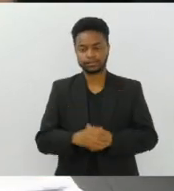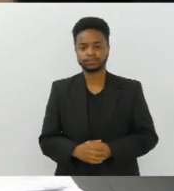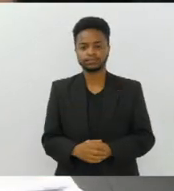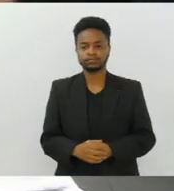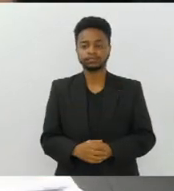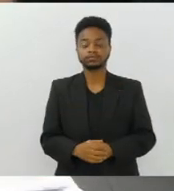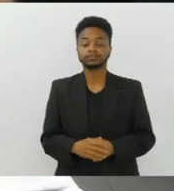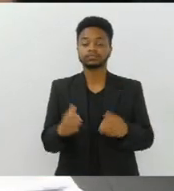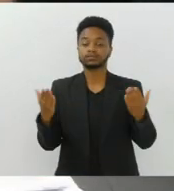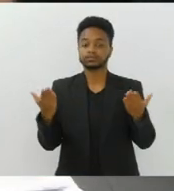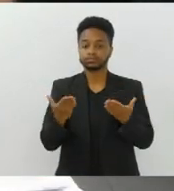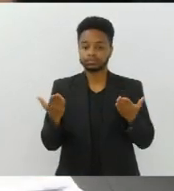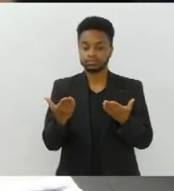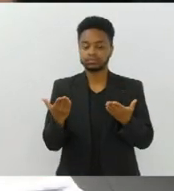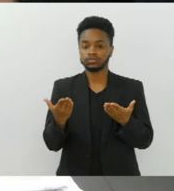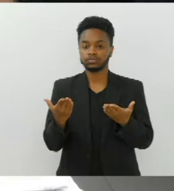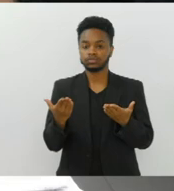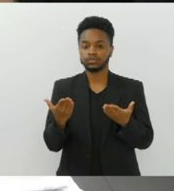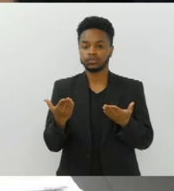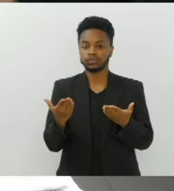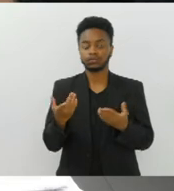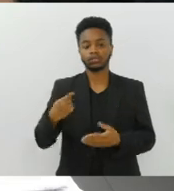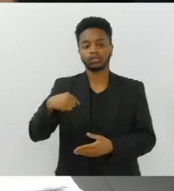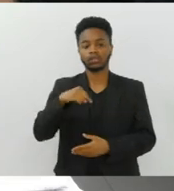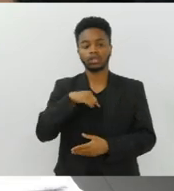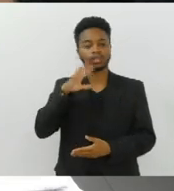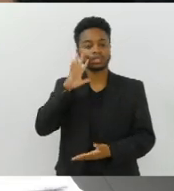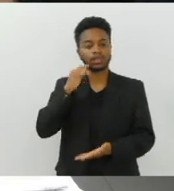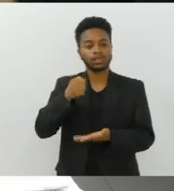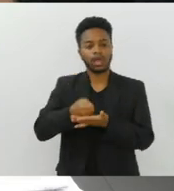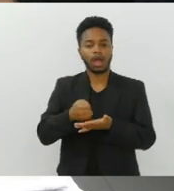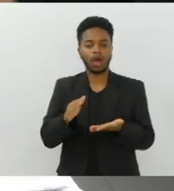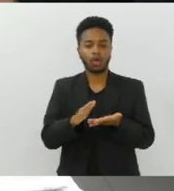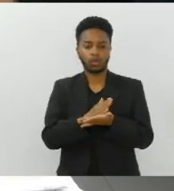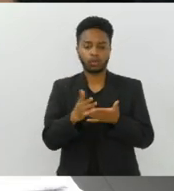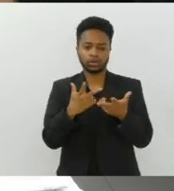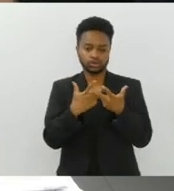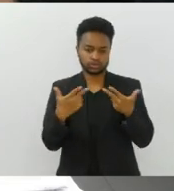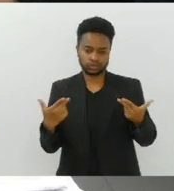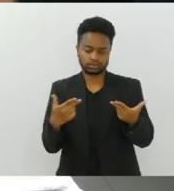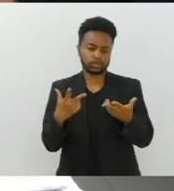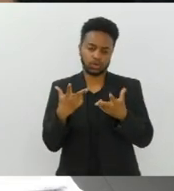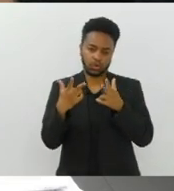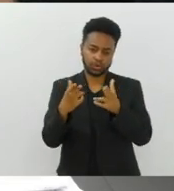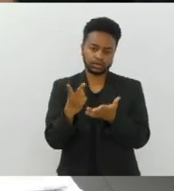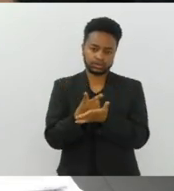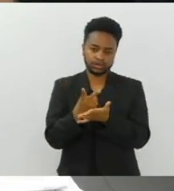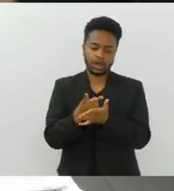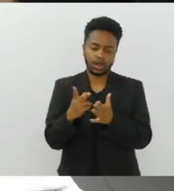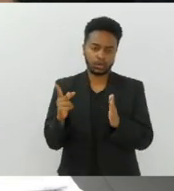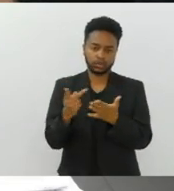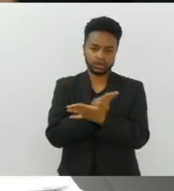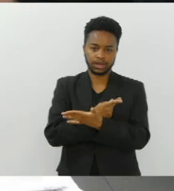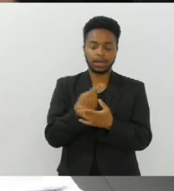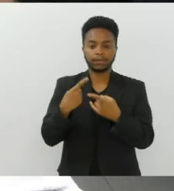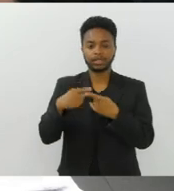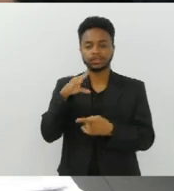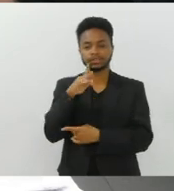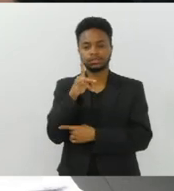Inicialmente, nós precisamos fazer algumas deliberações. Como é de praxe, a CPI ela é diferente,